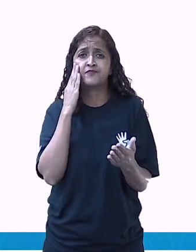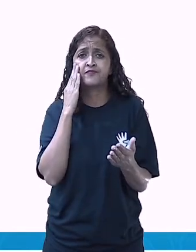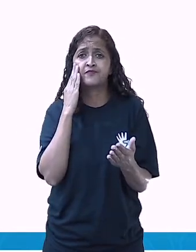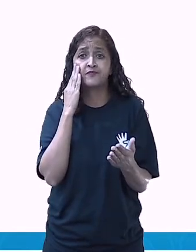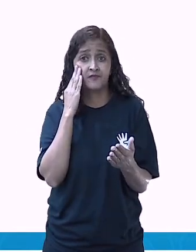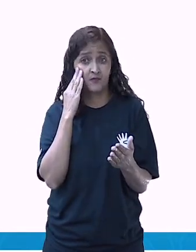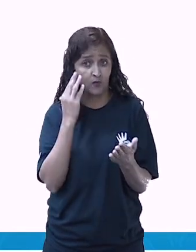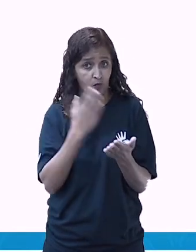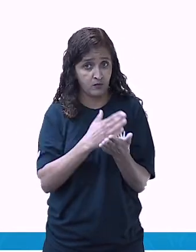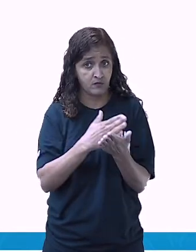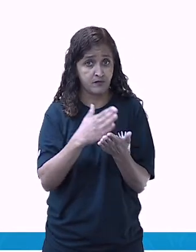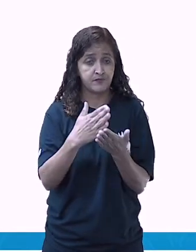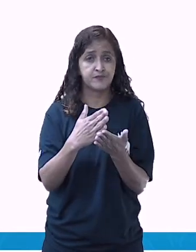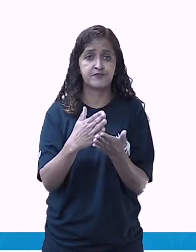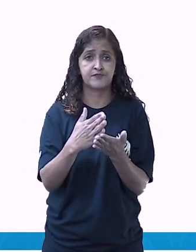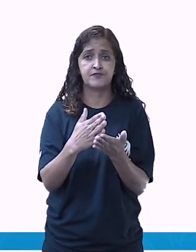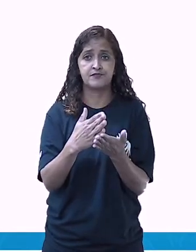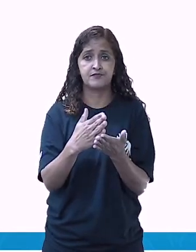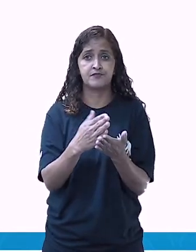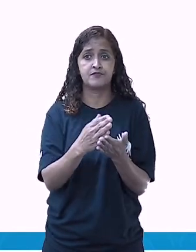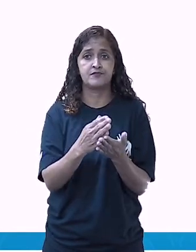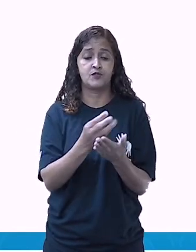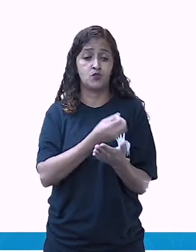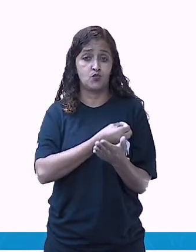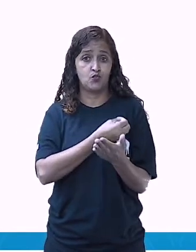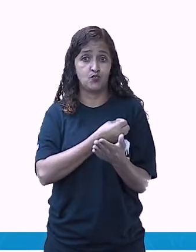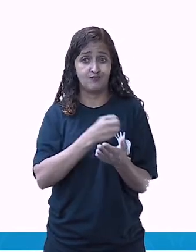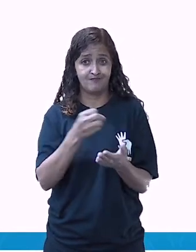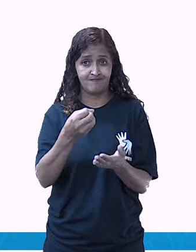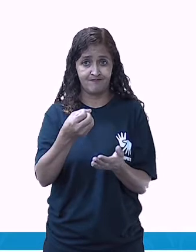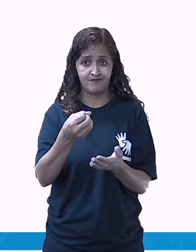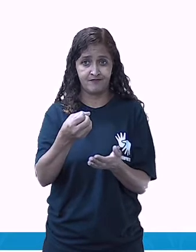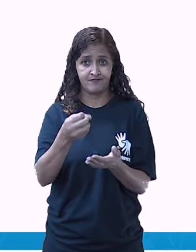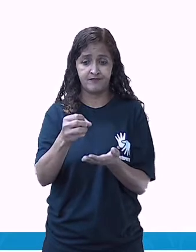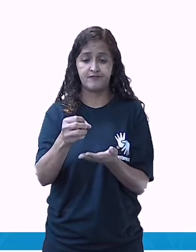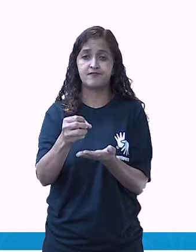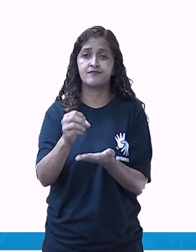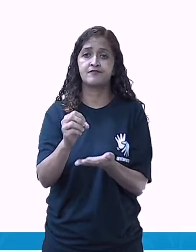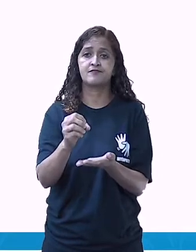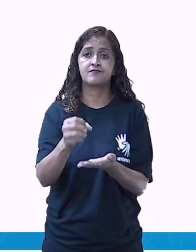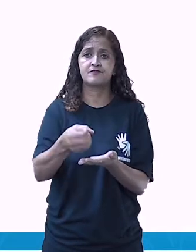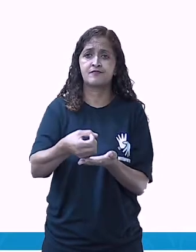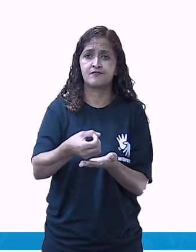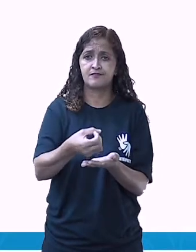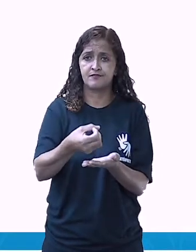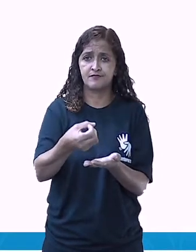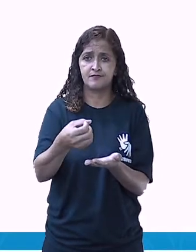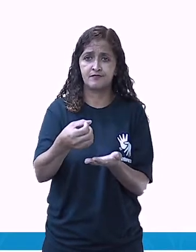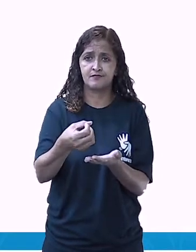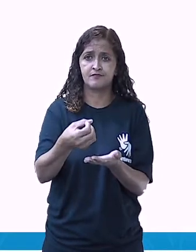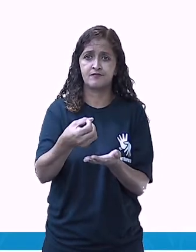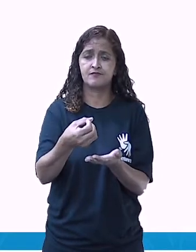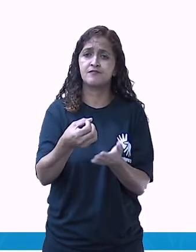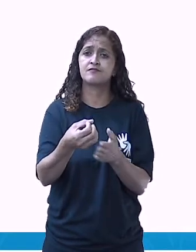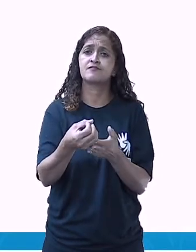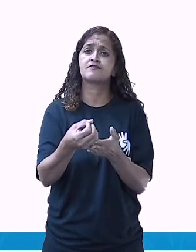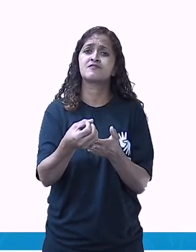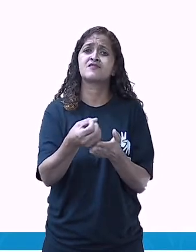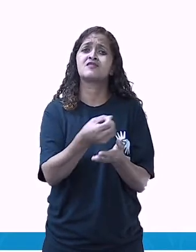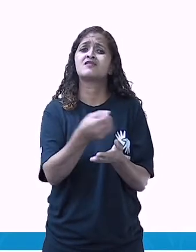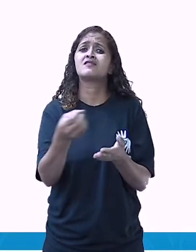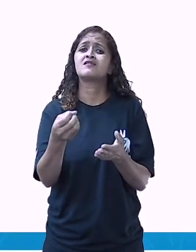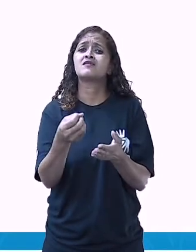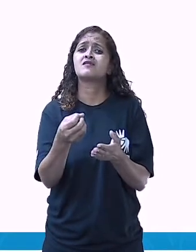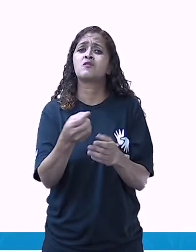partir lá do início, do número 0. Tem algum balão aqui com o